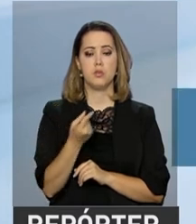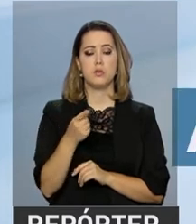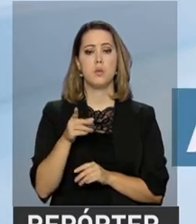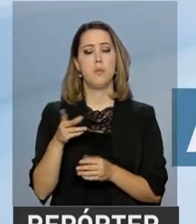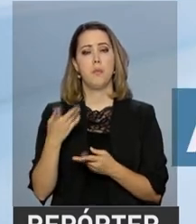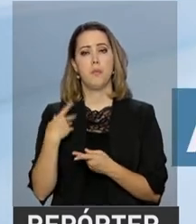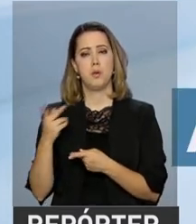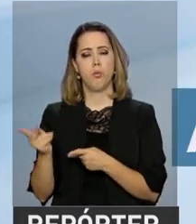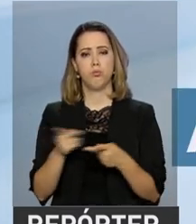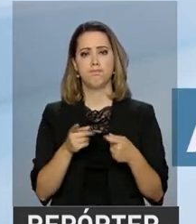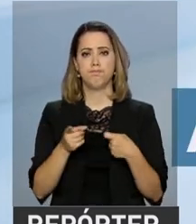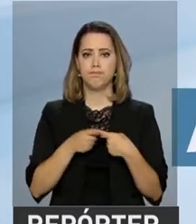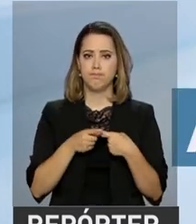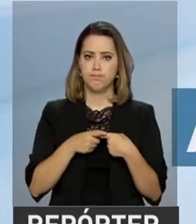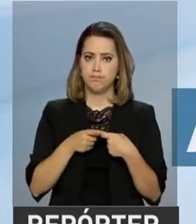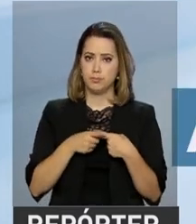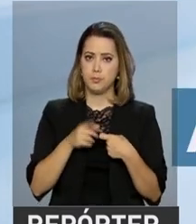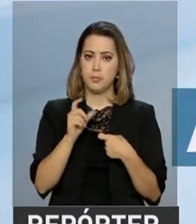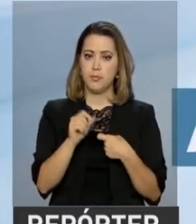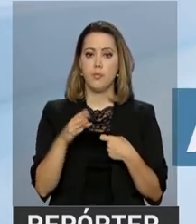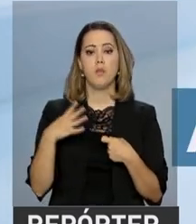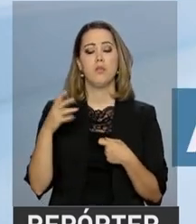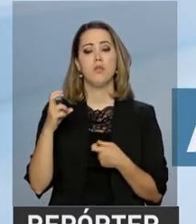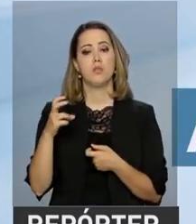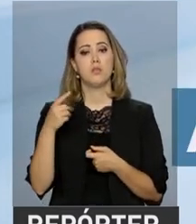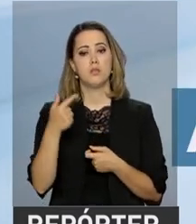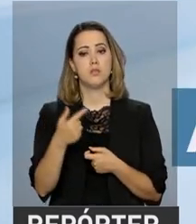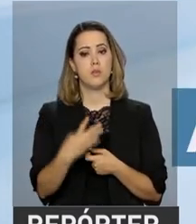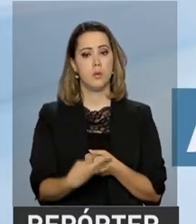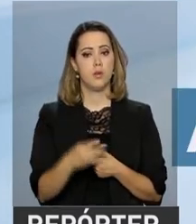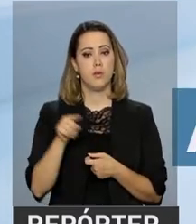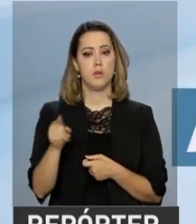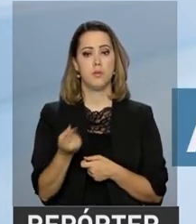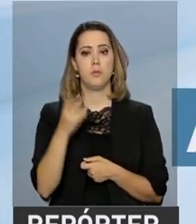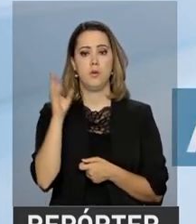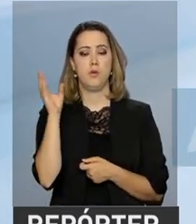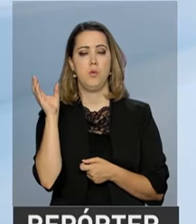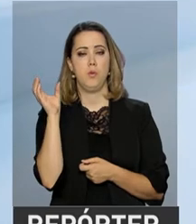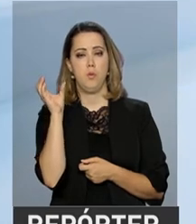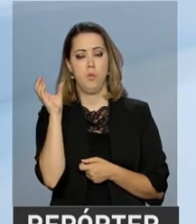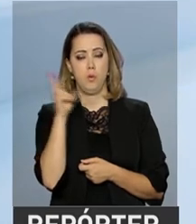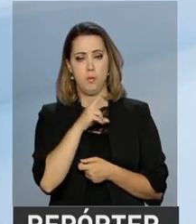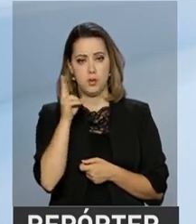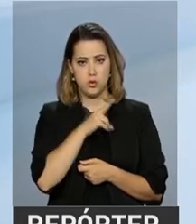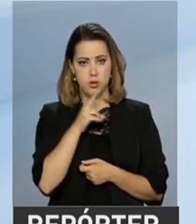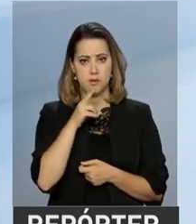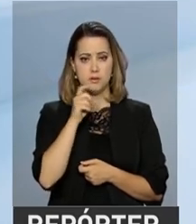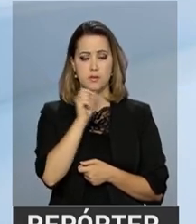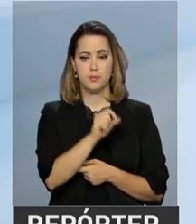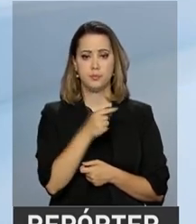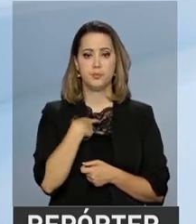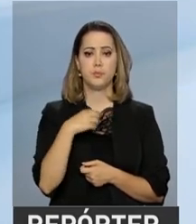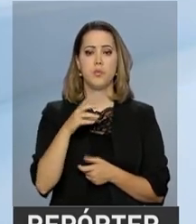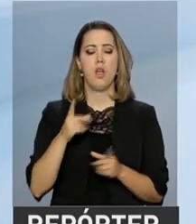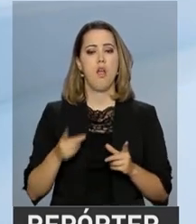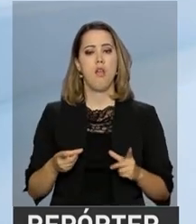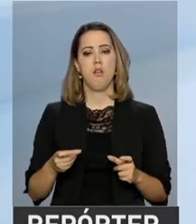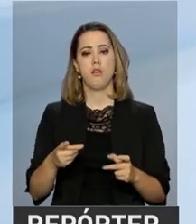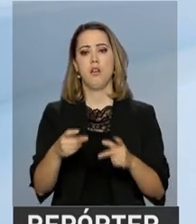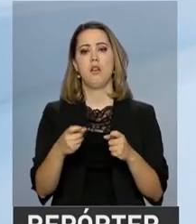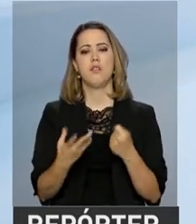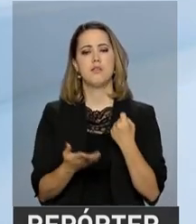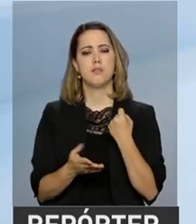consultas ambulatoriais e cerca de 54 mil atendimentos de emergência atendimento em oncologia ortopedia e